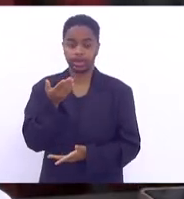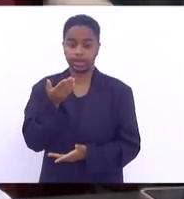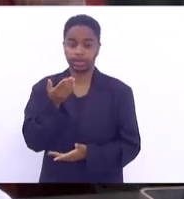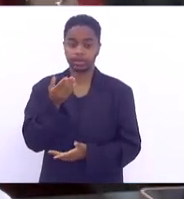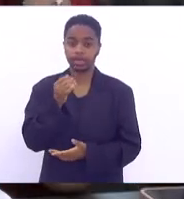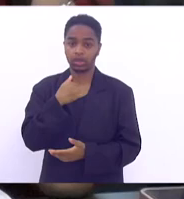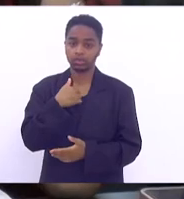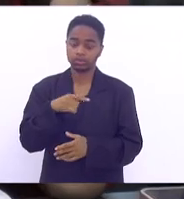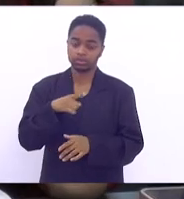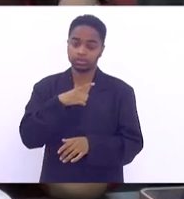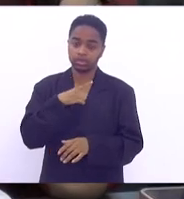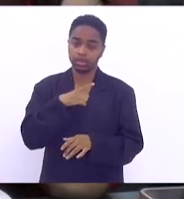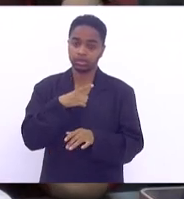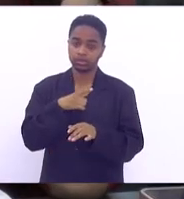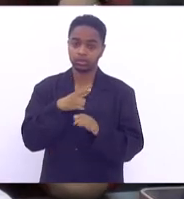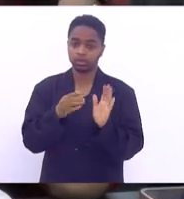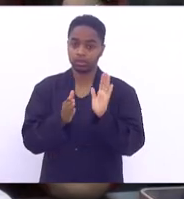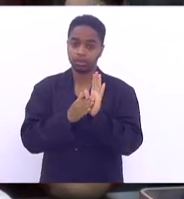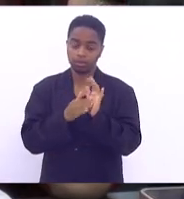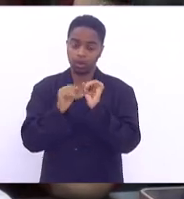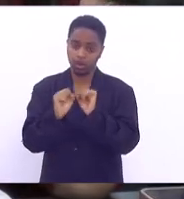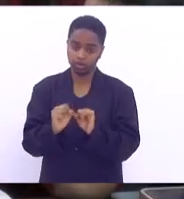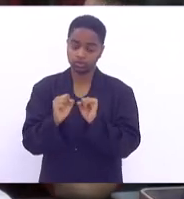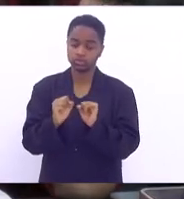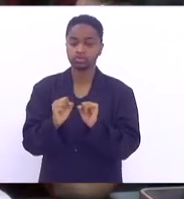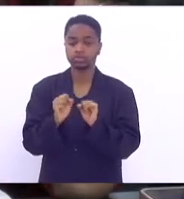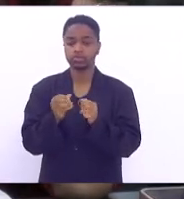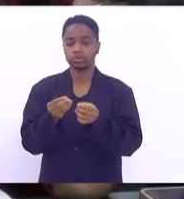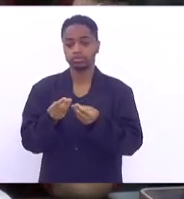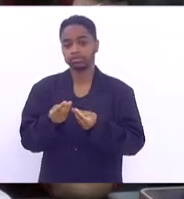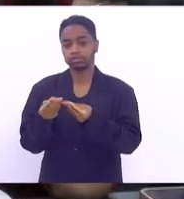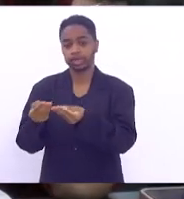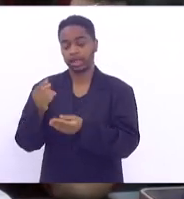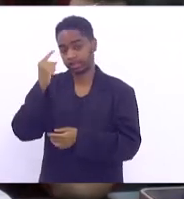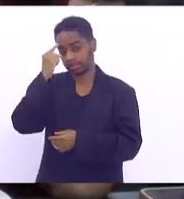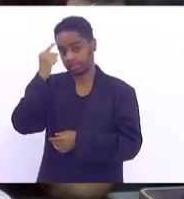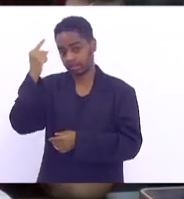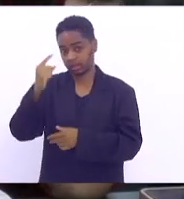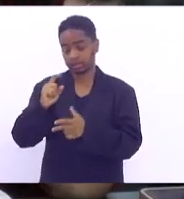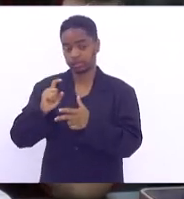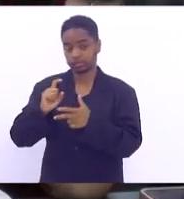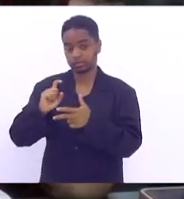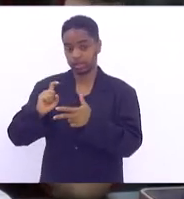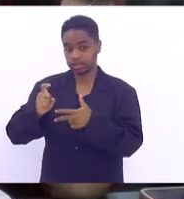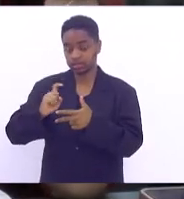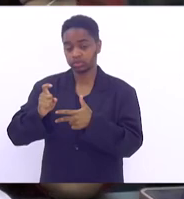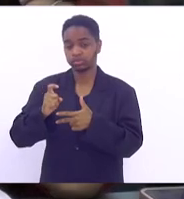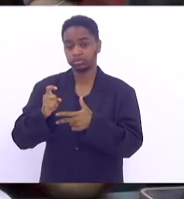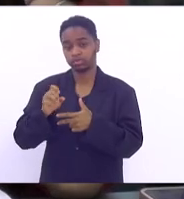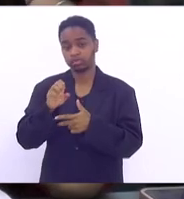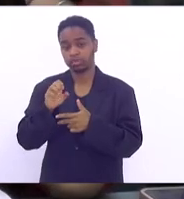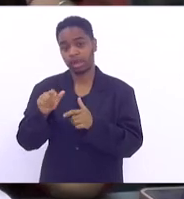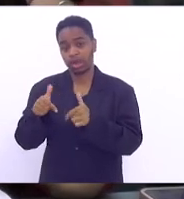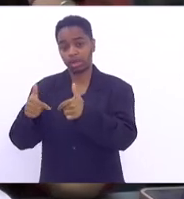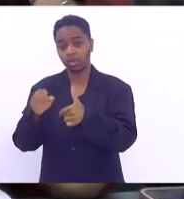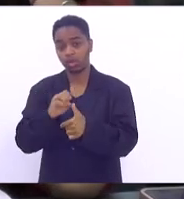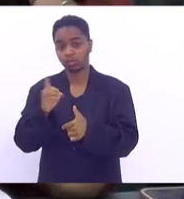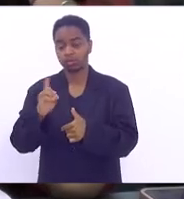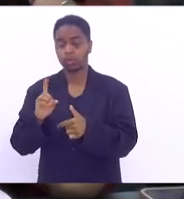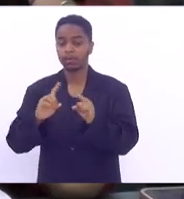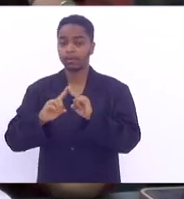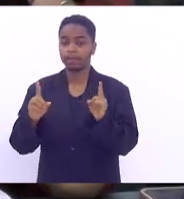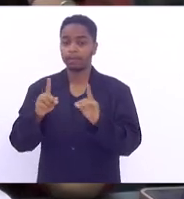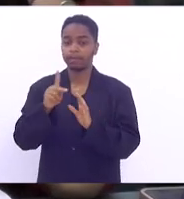a prerrogativa de propor a ideia ao Poder Executivo a executar ou não. Agora, o projeto autorizativo,